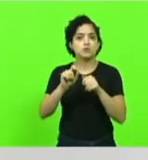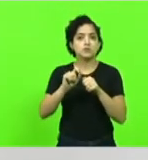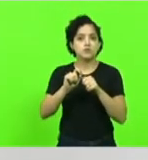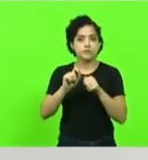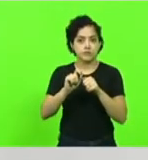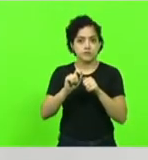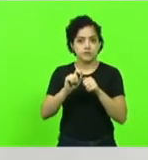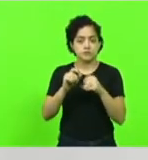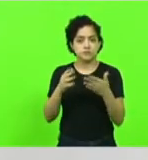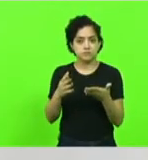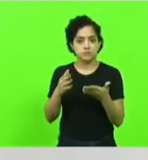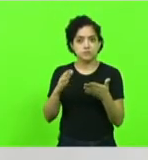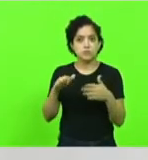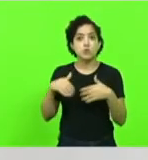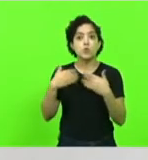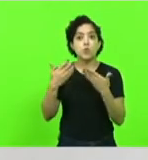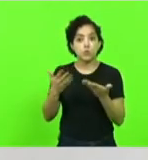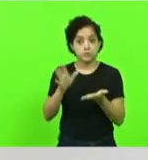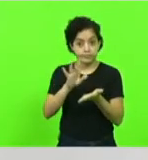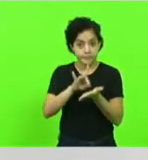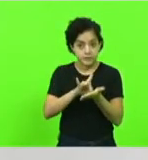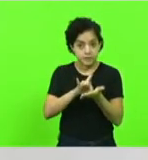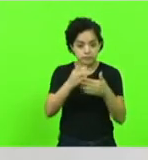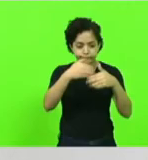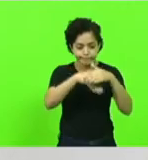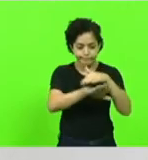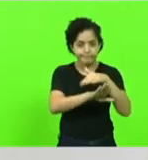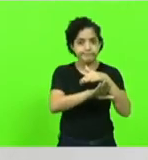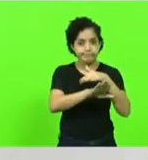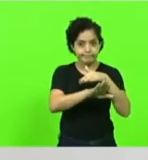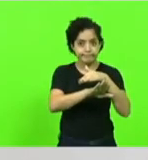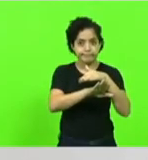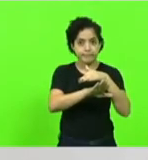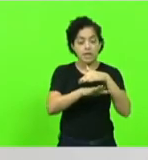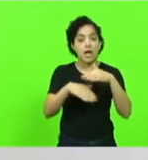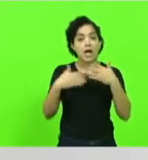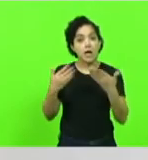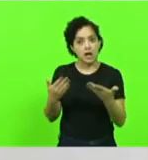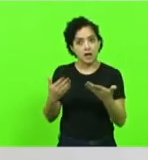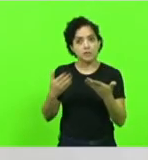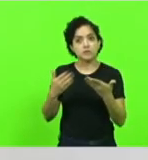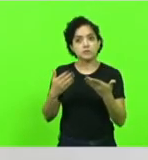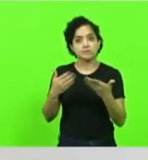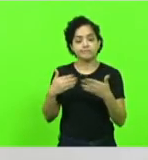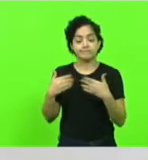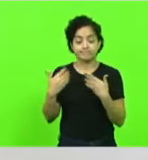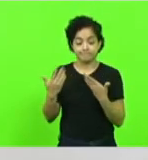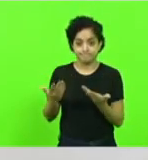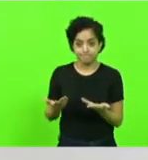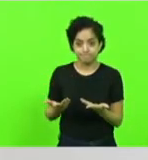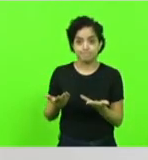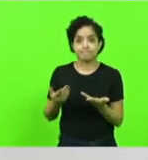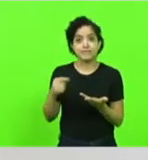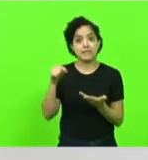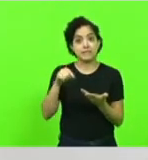não. Quando é oficial, vocês engavetam? E quando é praça aqui? Aqui para mim não tem,